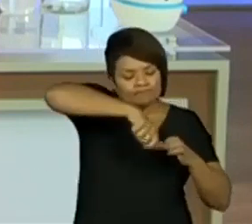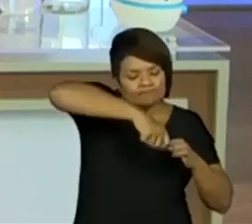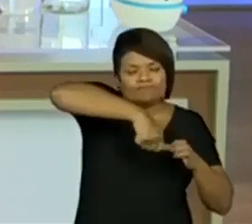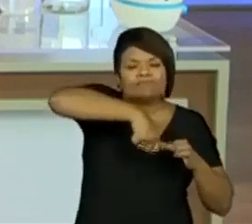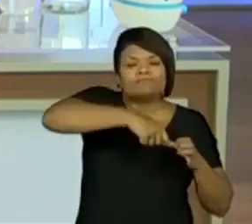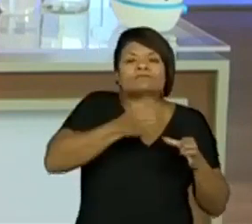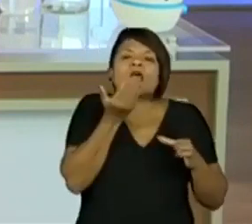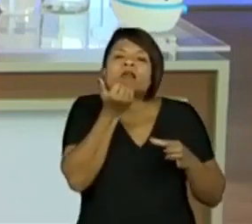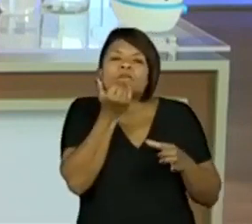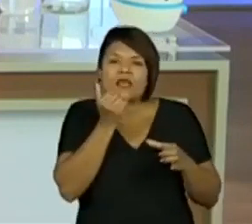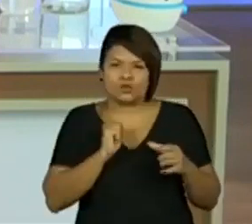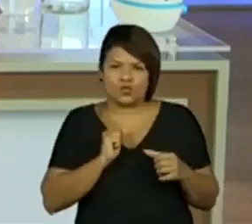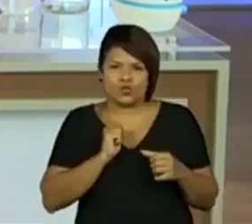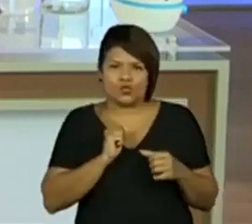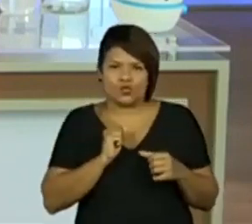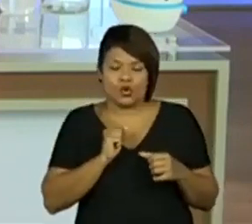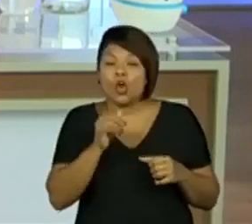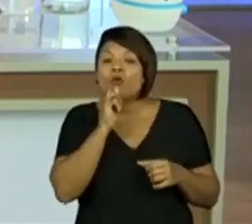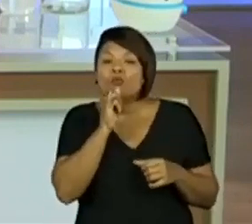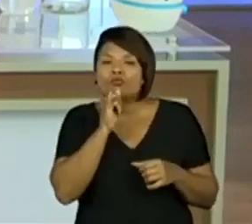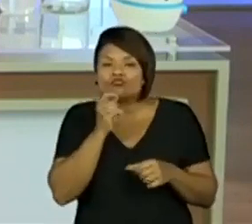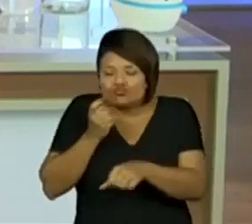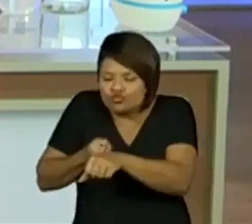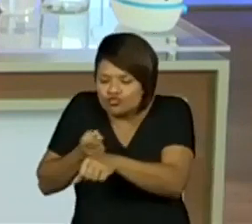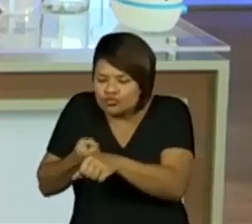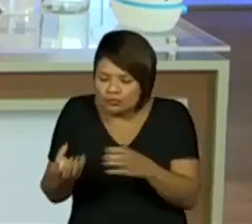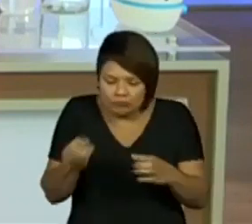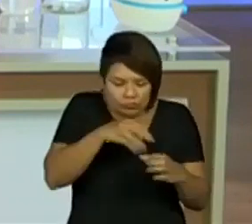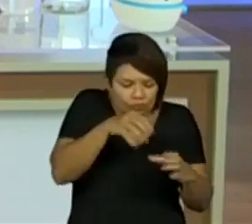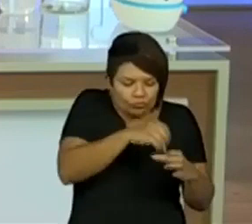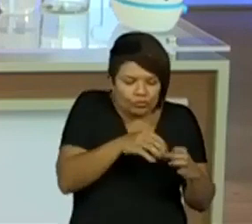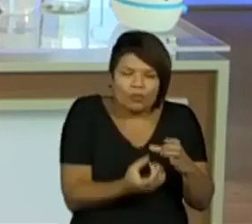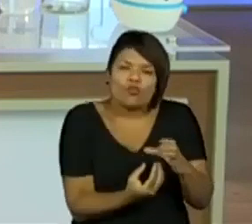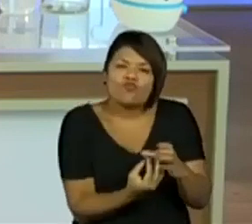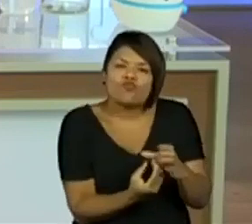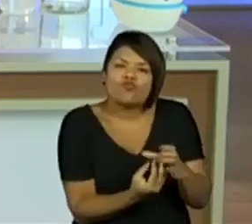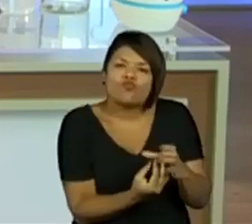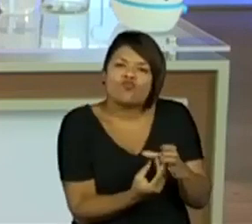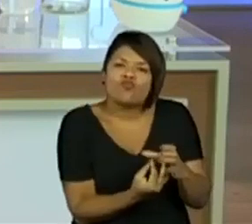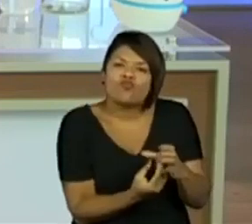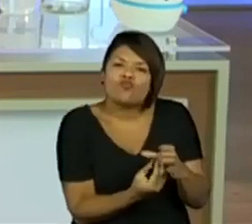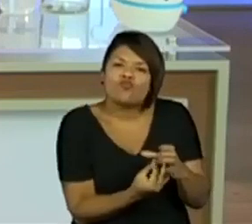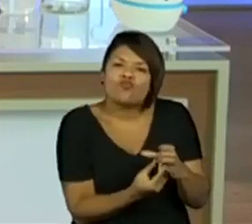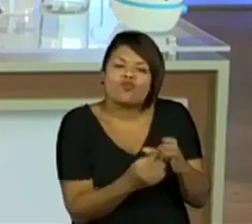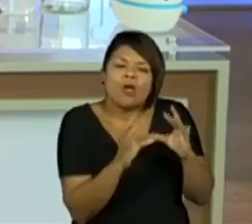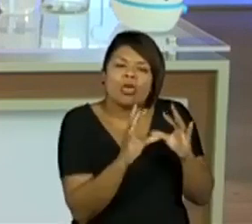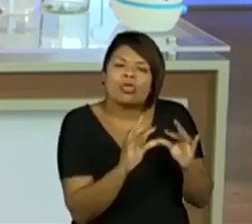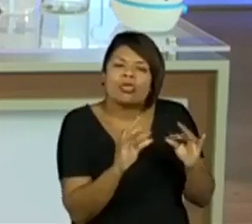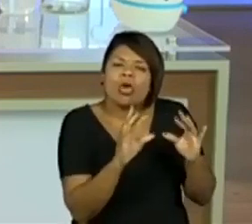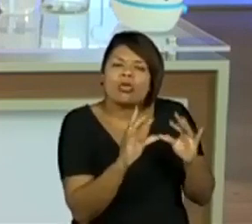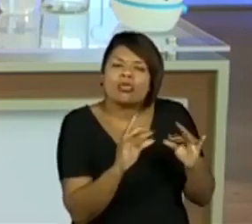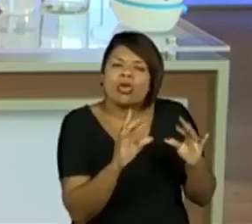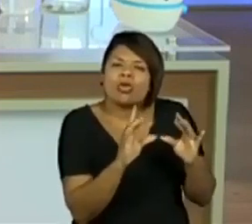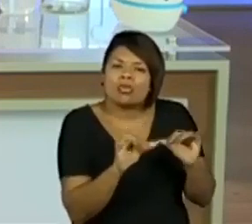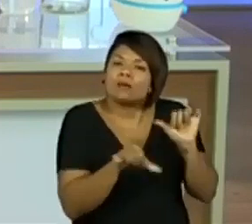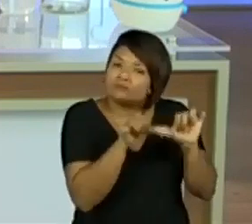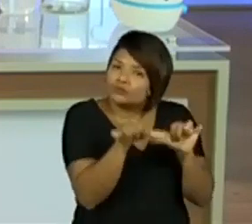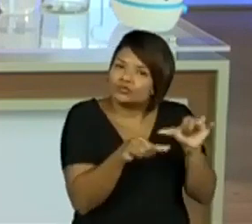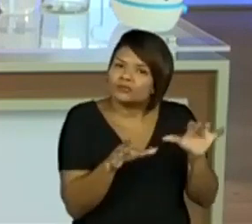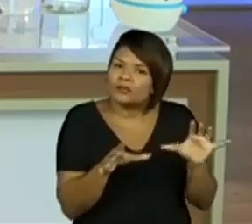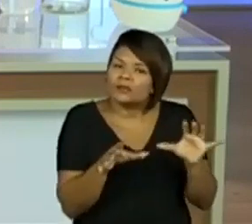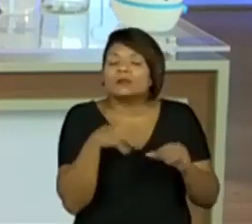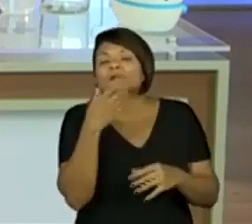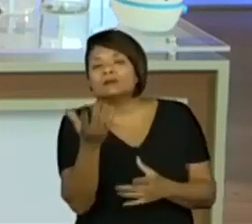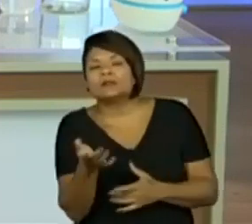O cozimento dos alimentos envolve transformações nos alimentos.